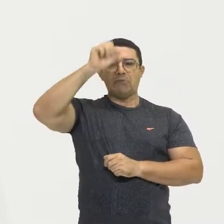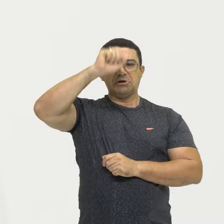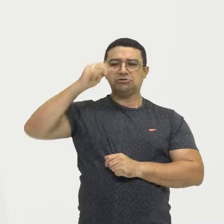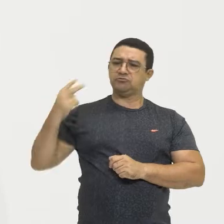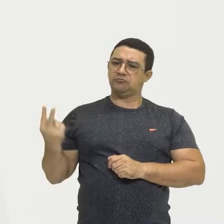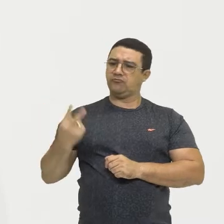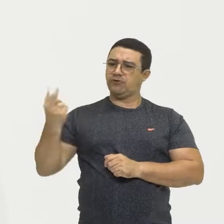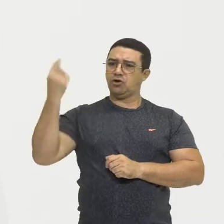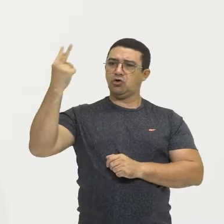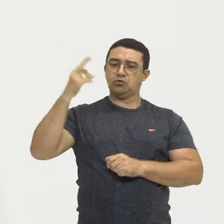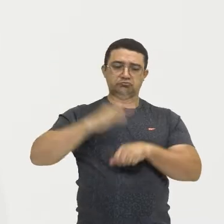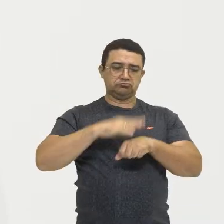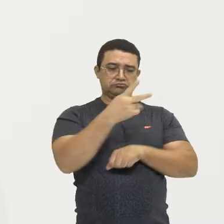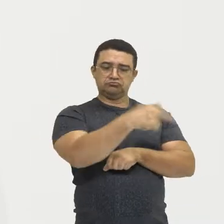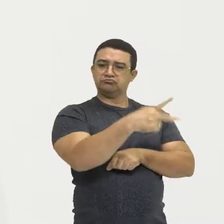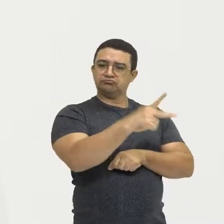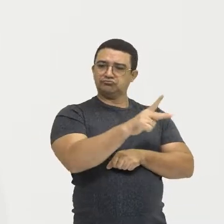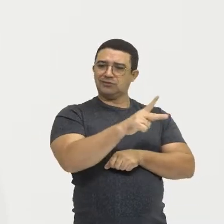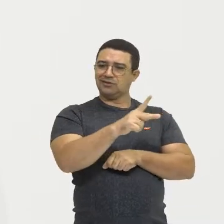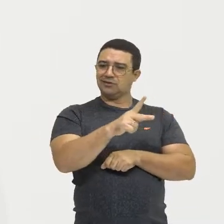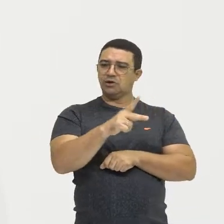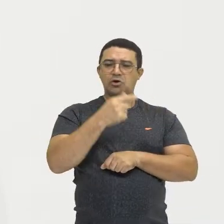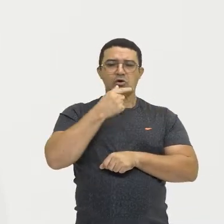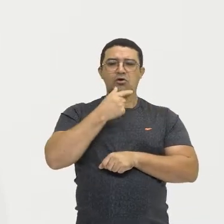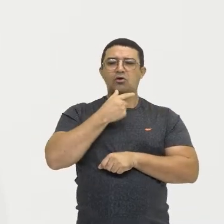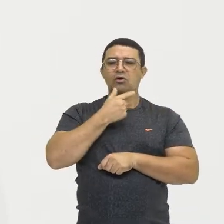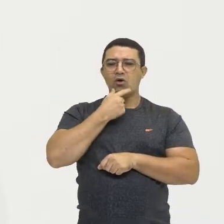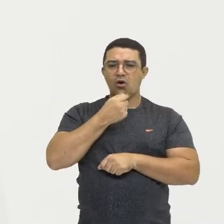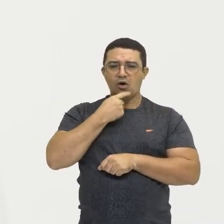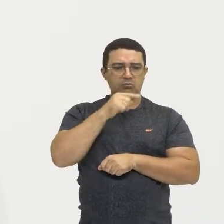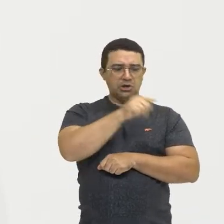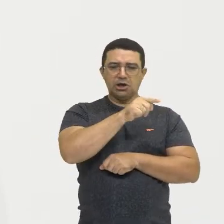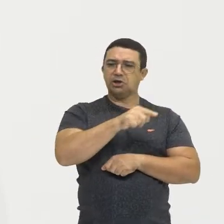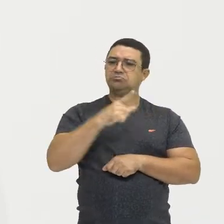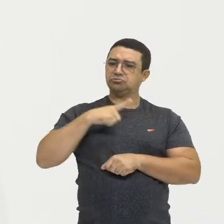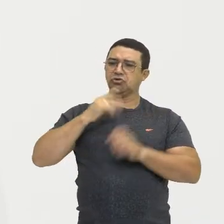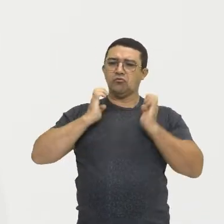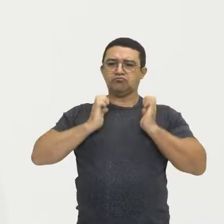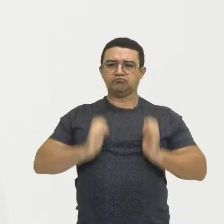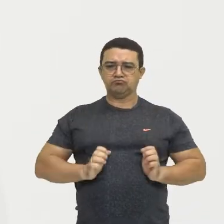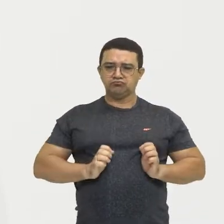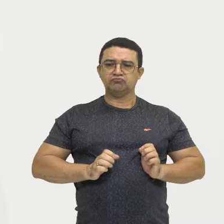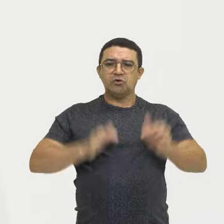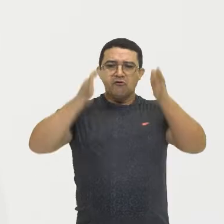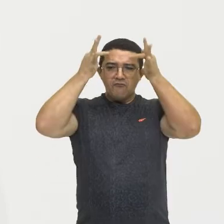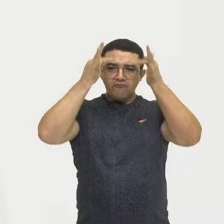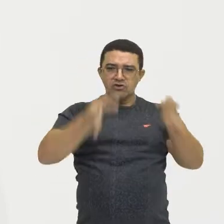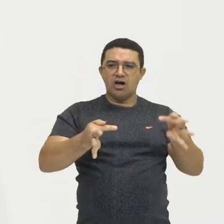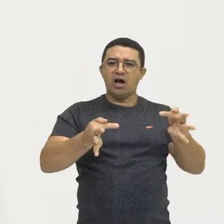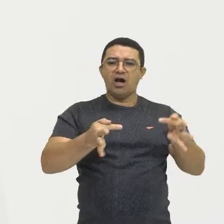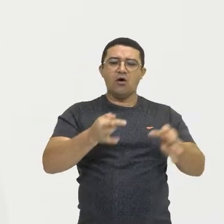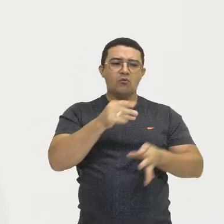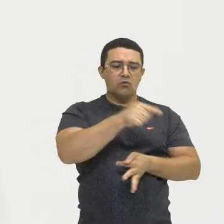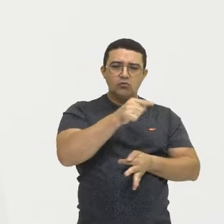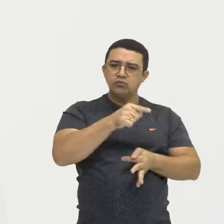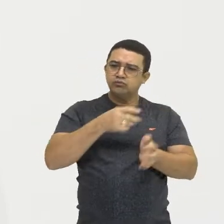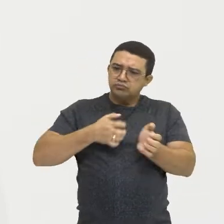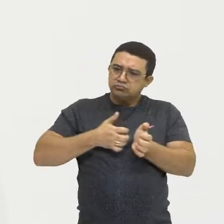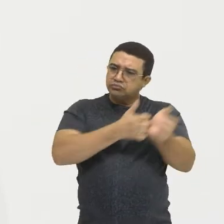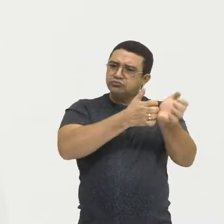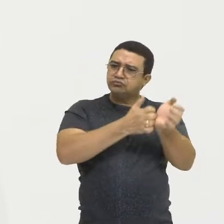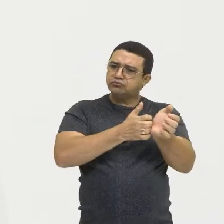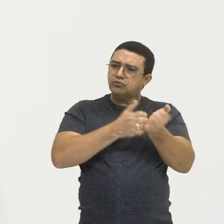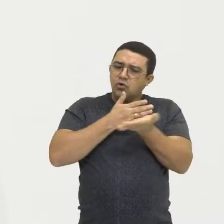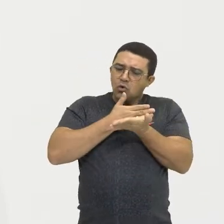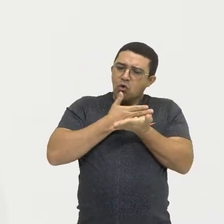guiavam a vida dessas pessoas. Quais eram esses valores? O valor da honra, da lealdade, né? Eles seguiam esses